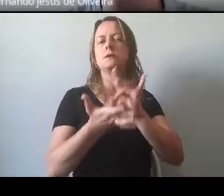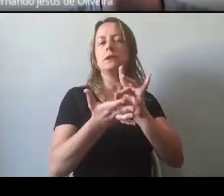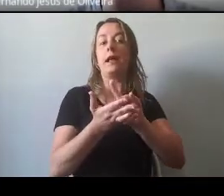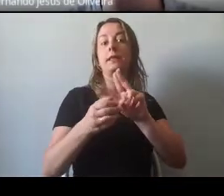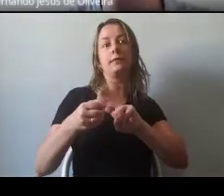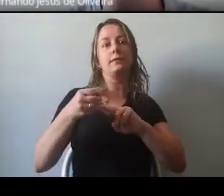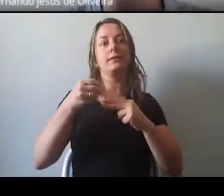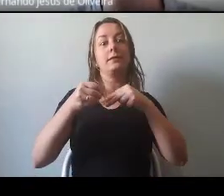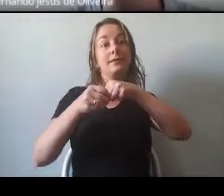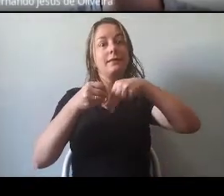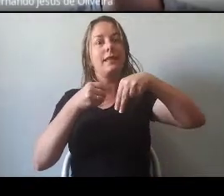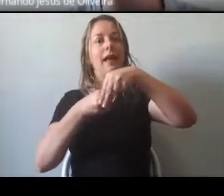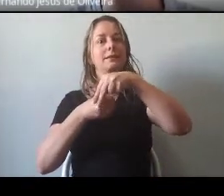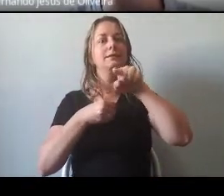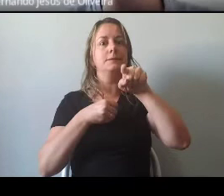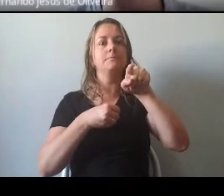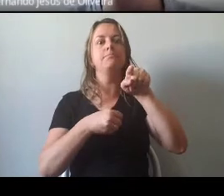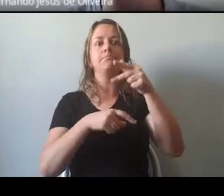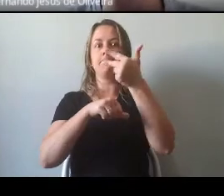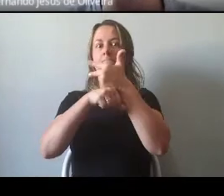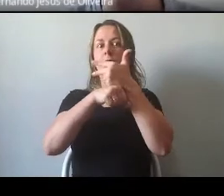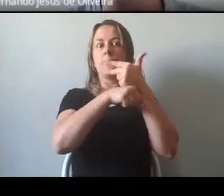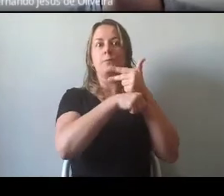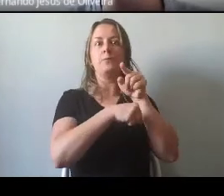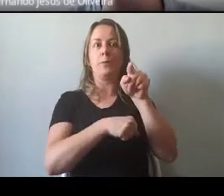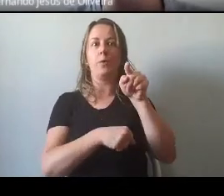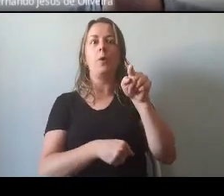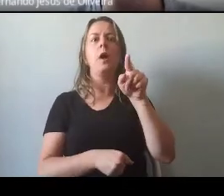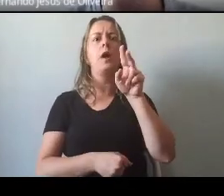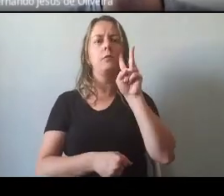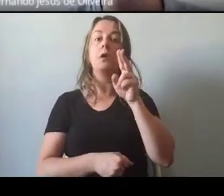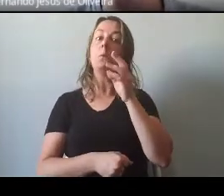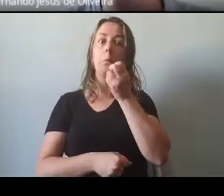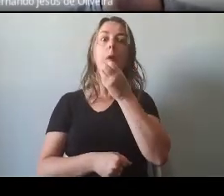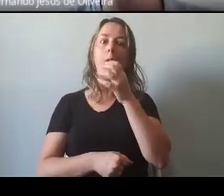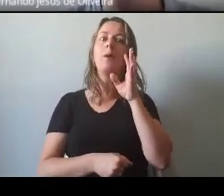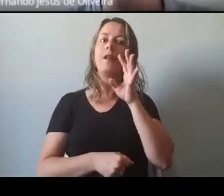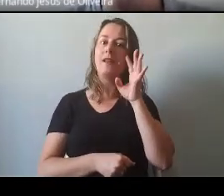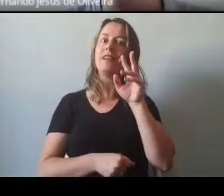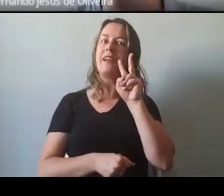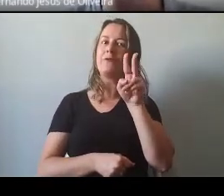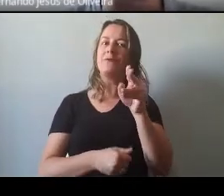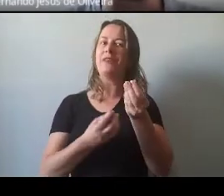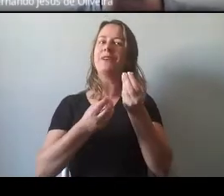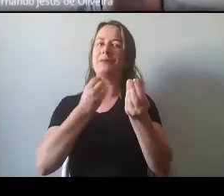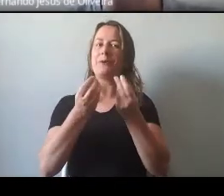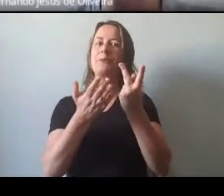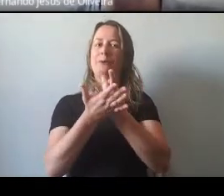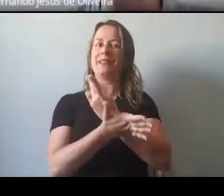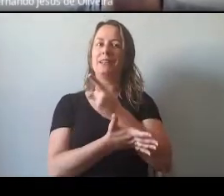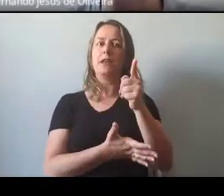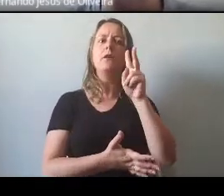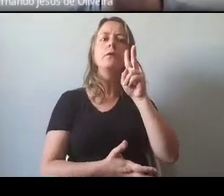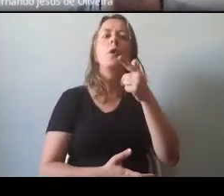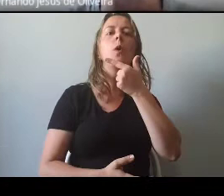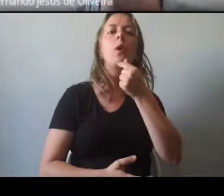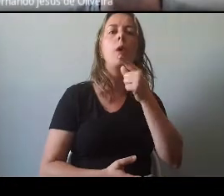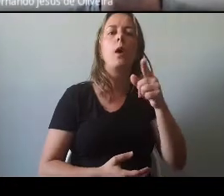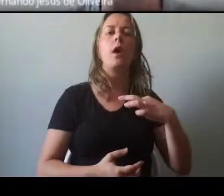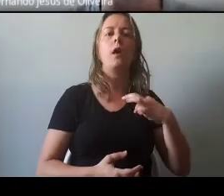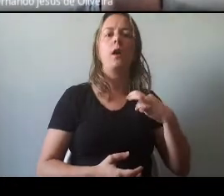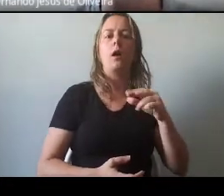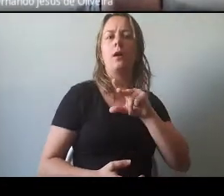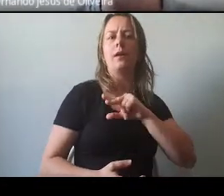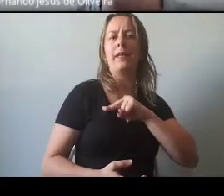filmado lá na câmara da NASA. Os dois caem ao mesmo tempo, ok? É sempre muito bacana ver esse tipo de coisa, não é